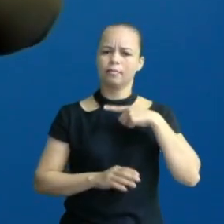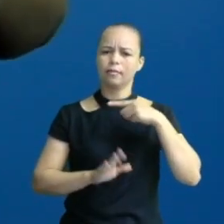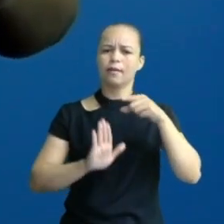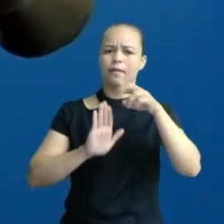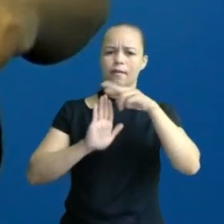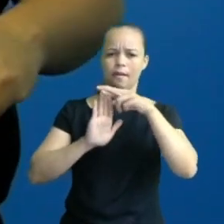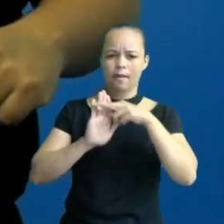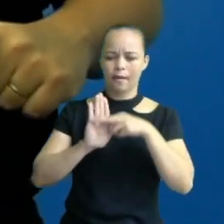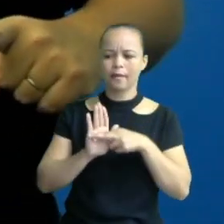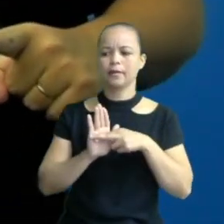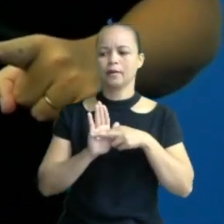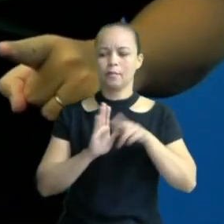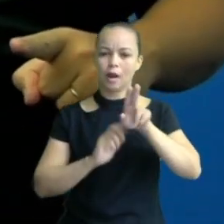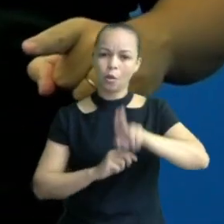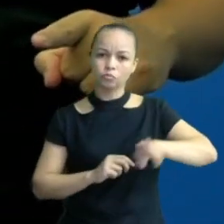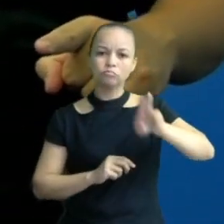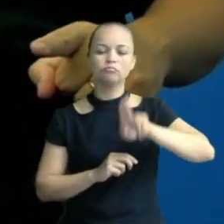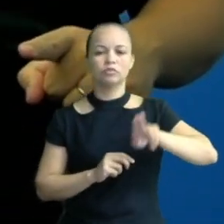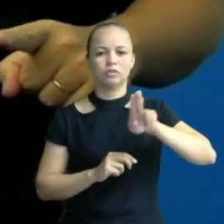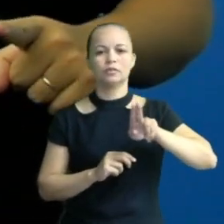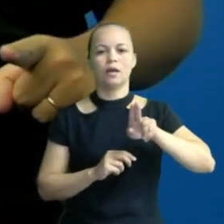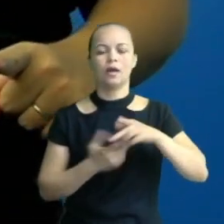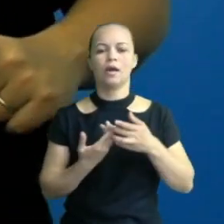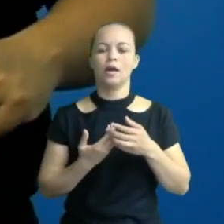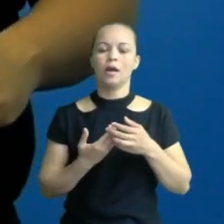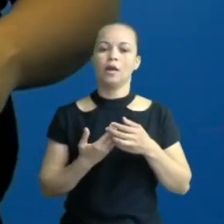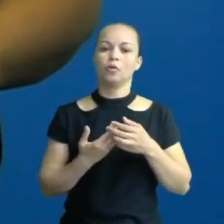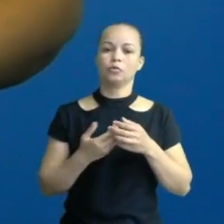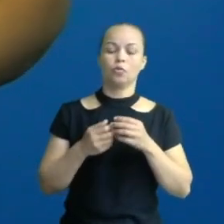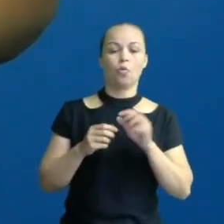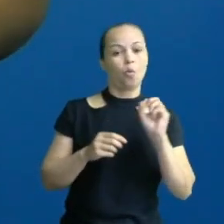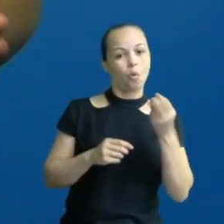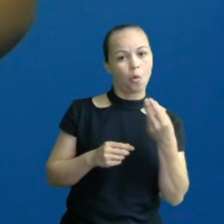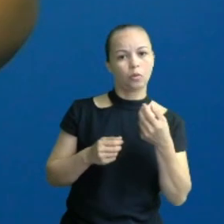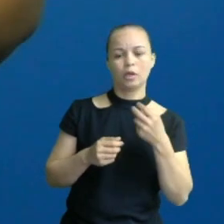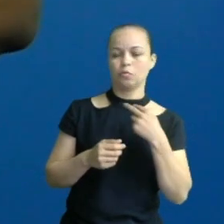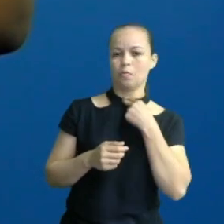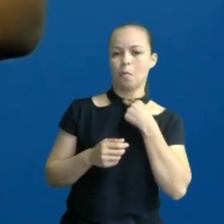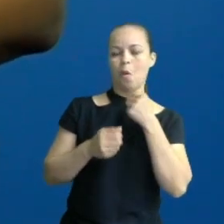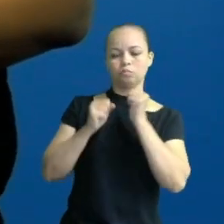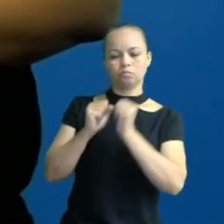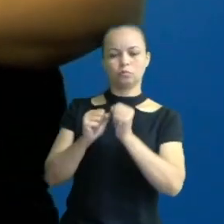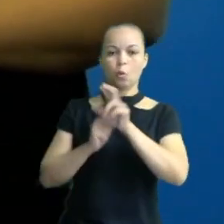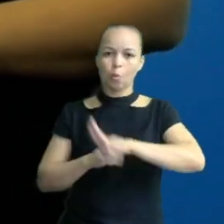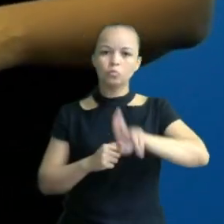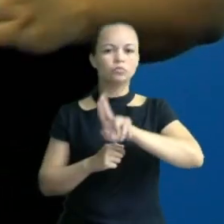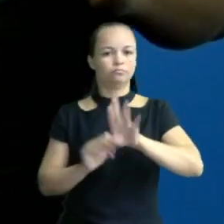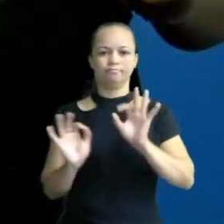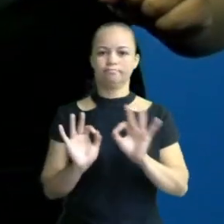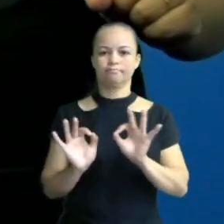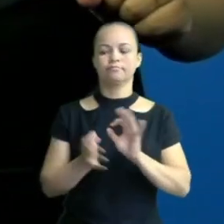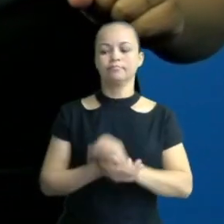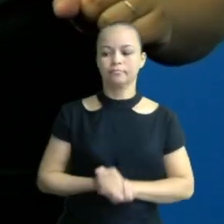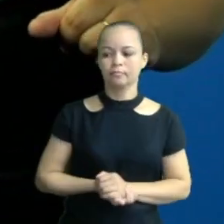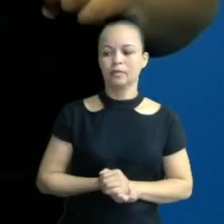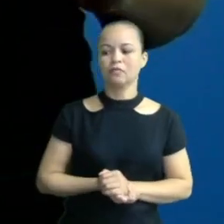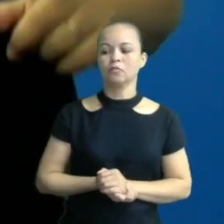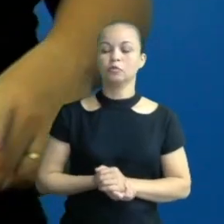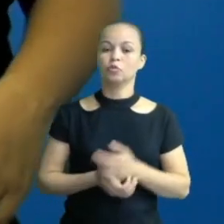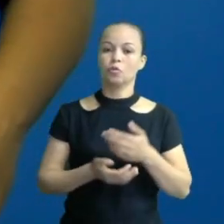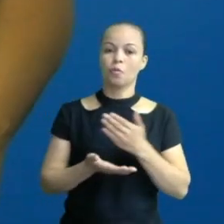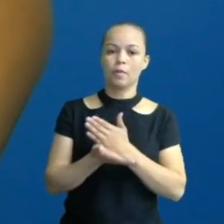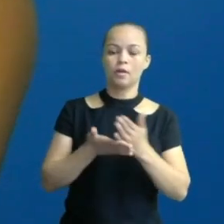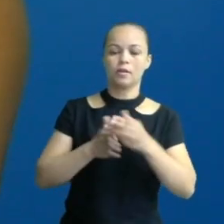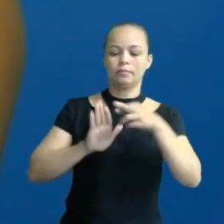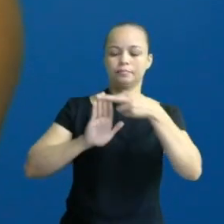se utilizar e regras quando eu não posso utilizar. Vamos começar com as regrinhas,